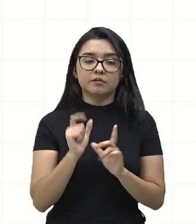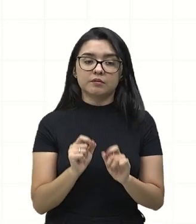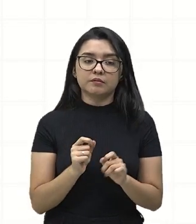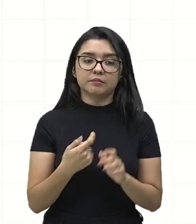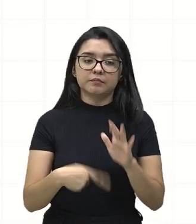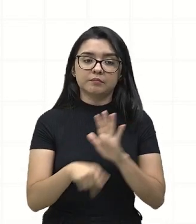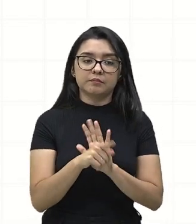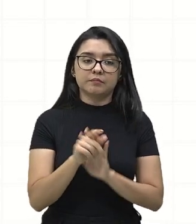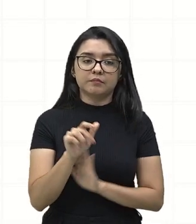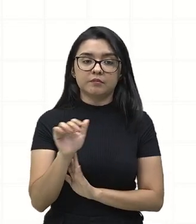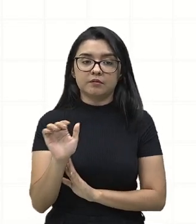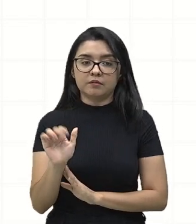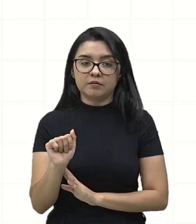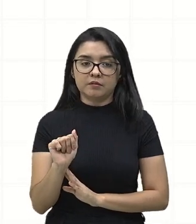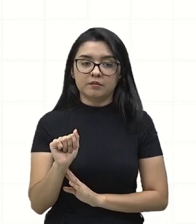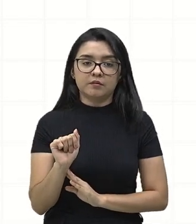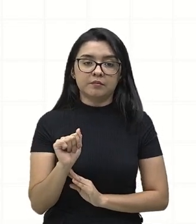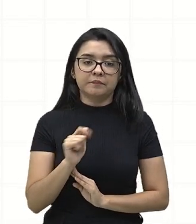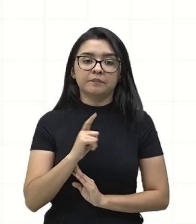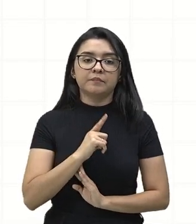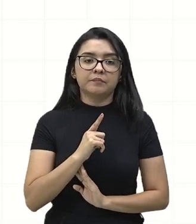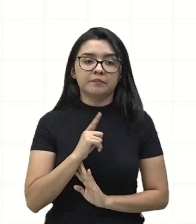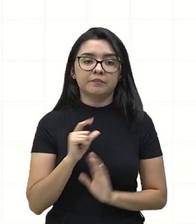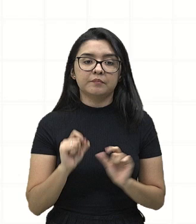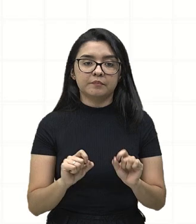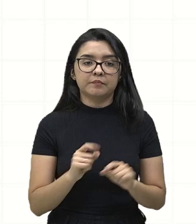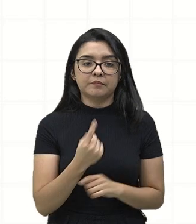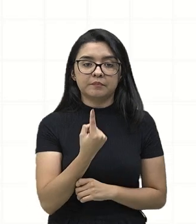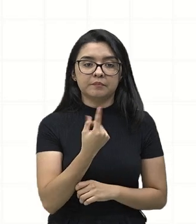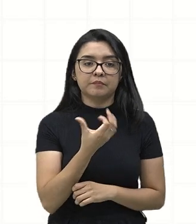no item A. A gente tem o valor